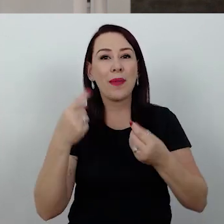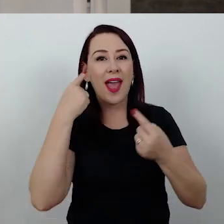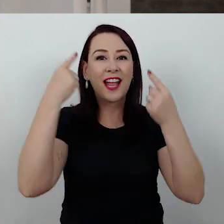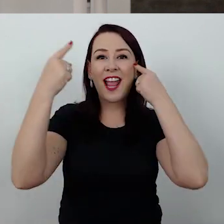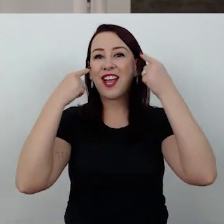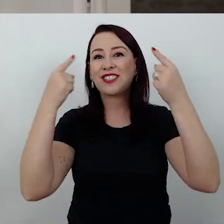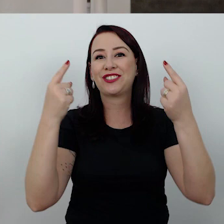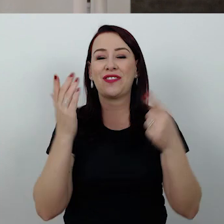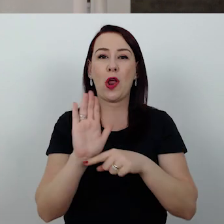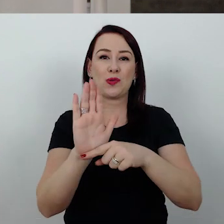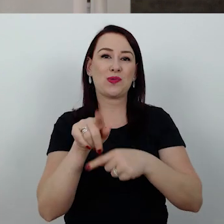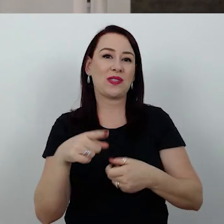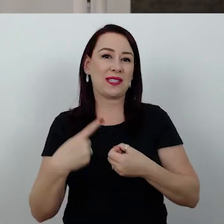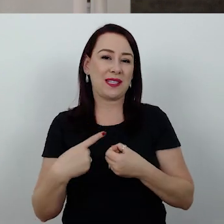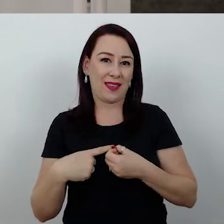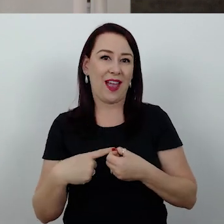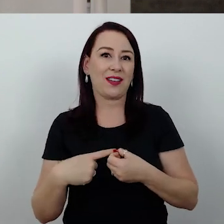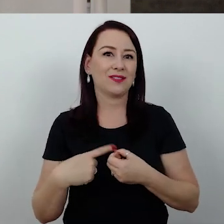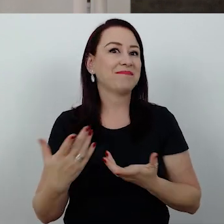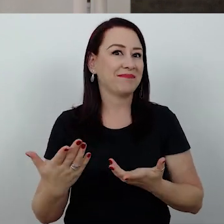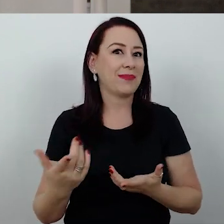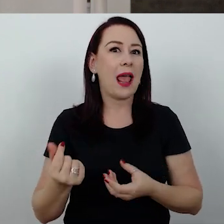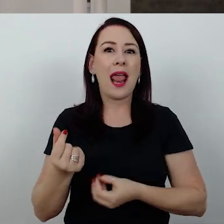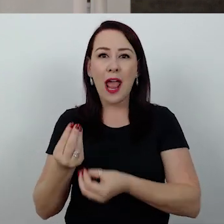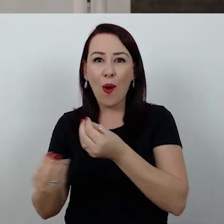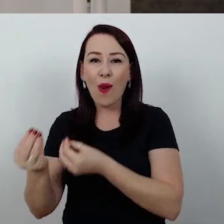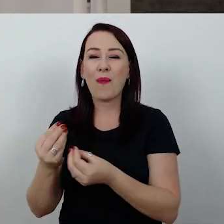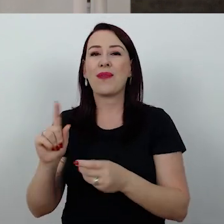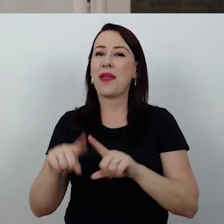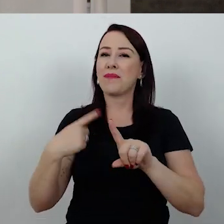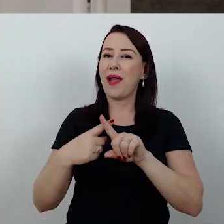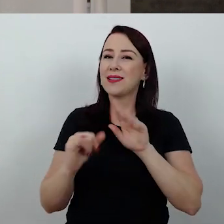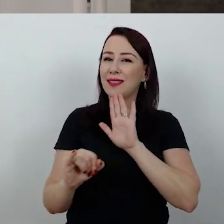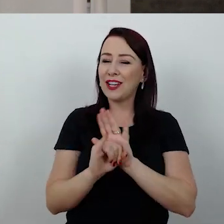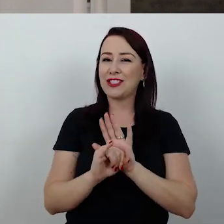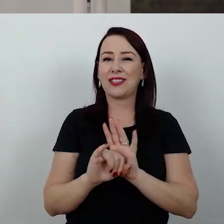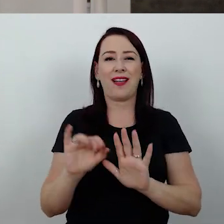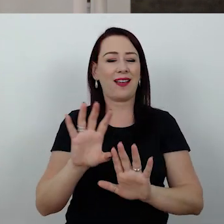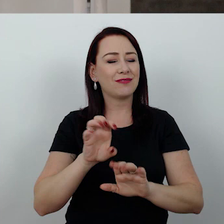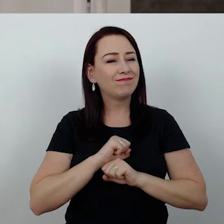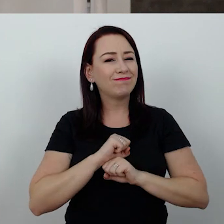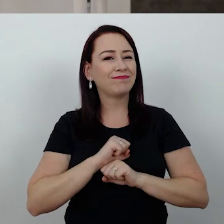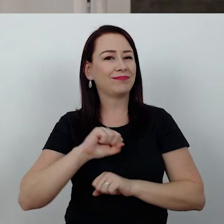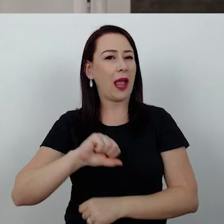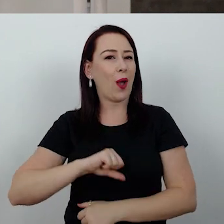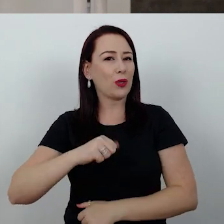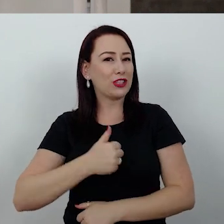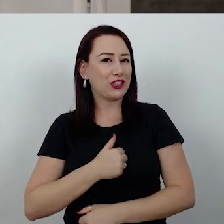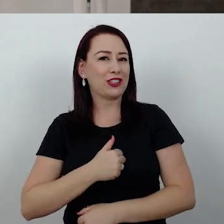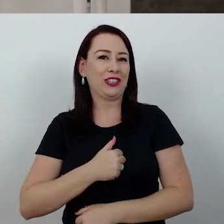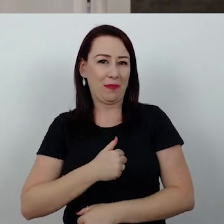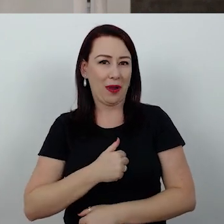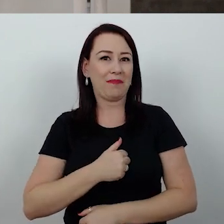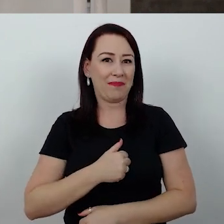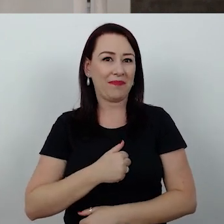causar na cidade, não só na economia, mas na autoestima, né? De apropriação. Então, a gente